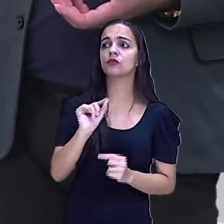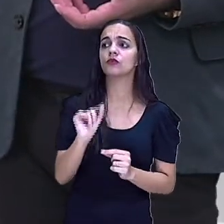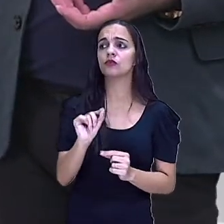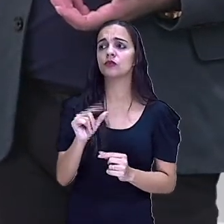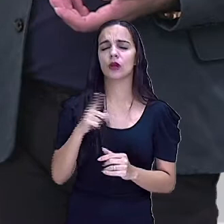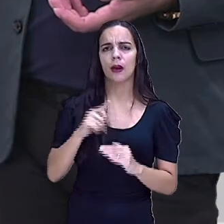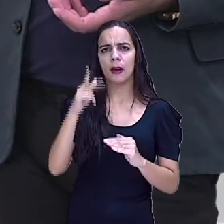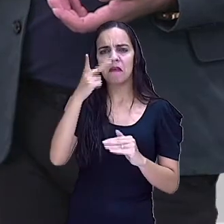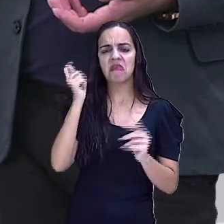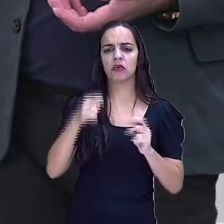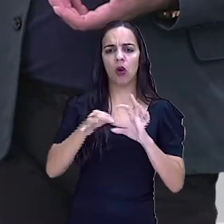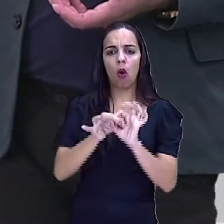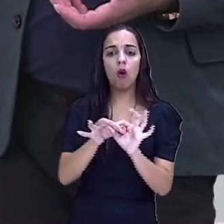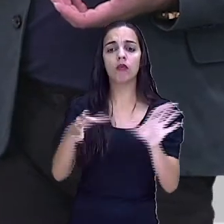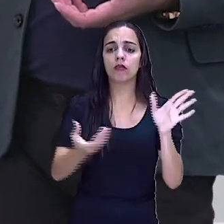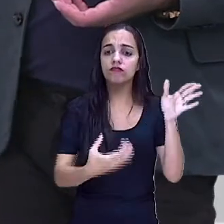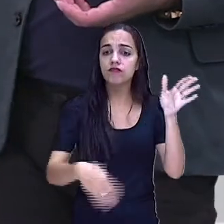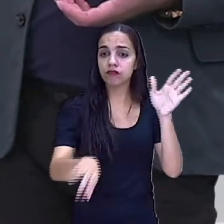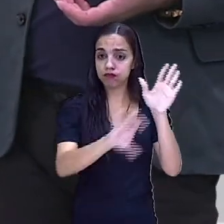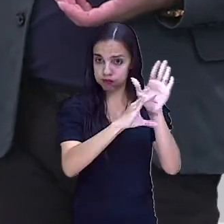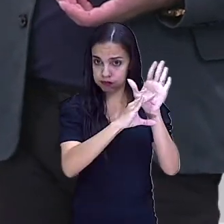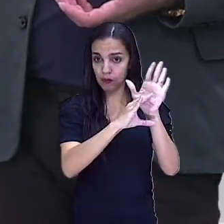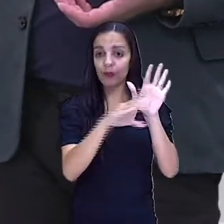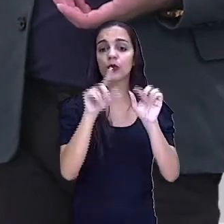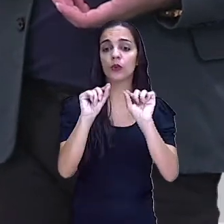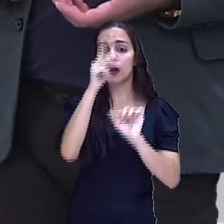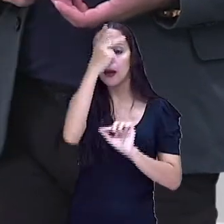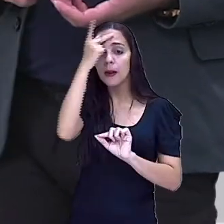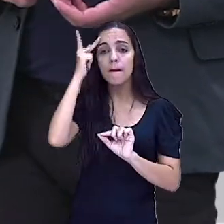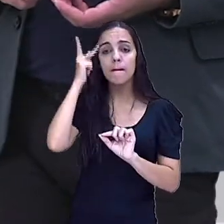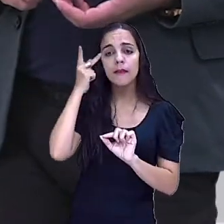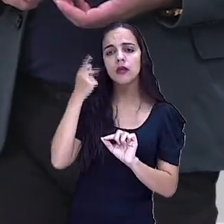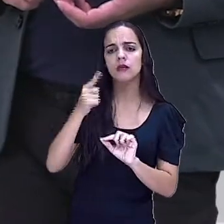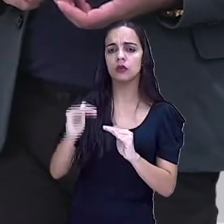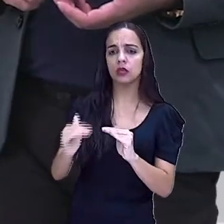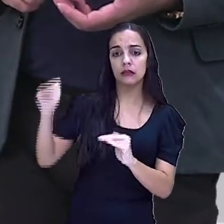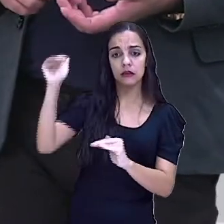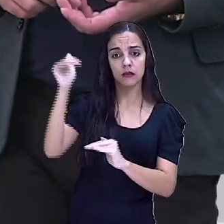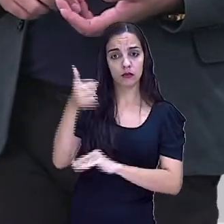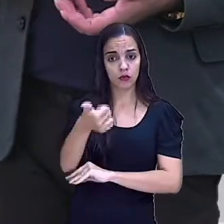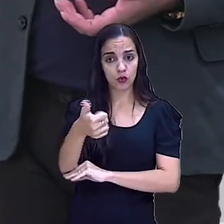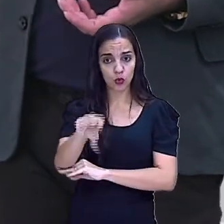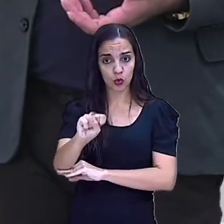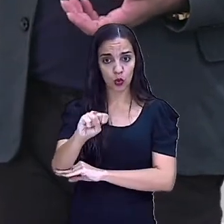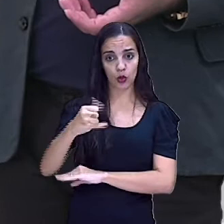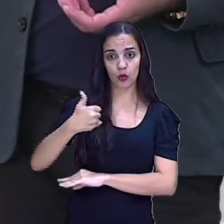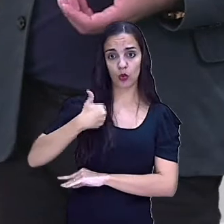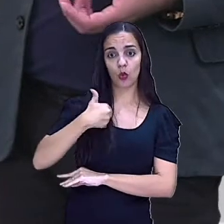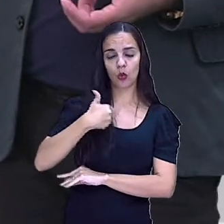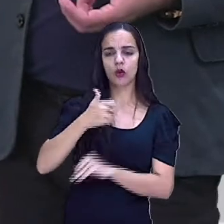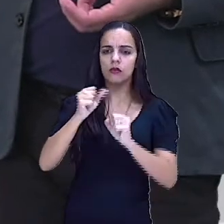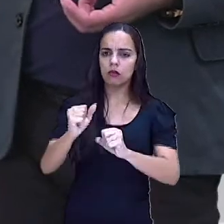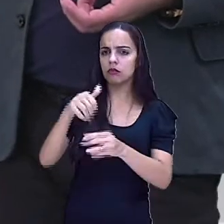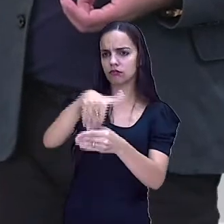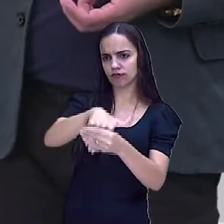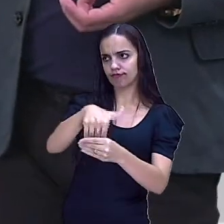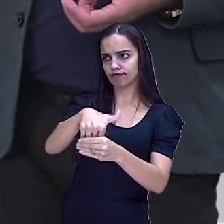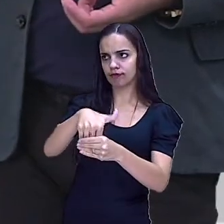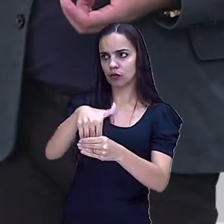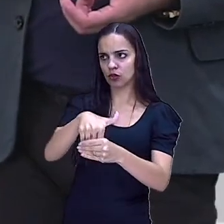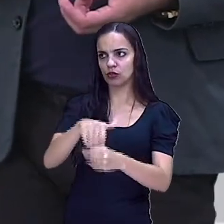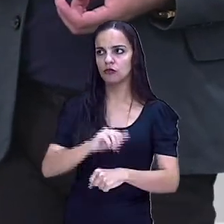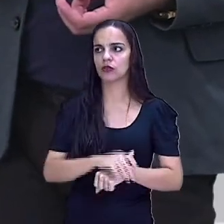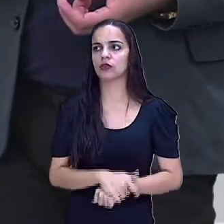de 18 anos tinham direito ao voto. A Constituição, no entanto, tinha os seus